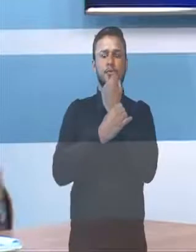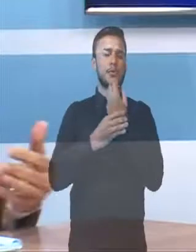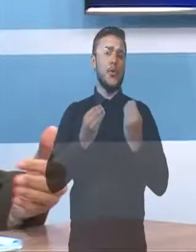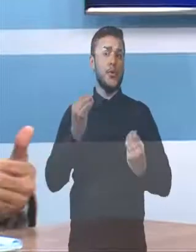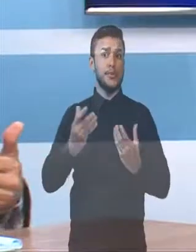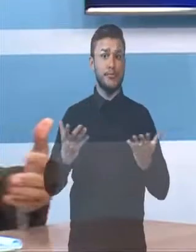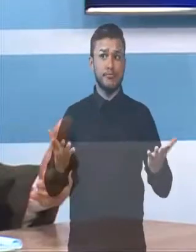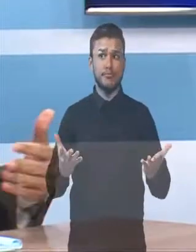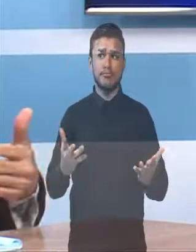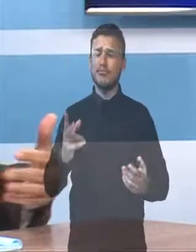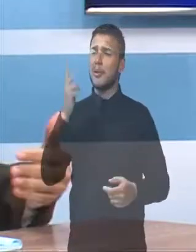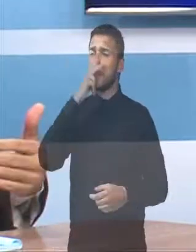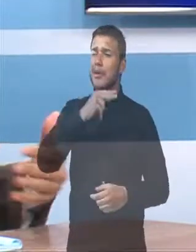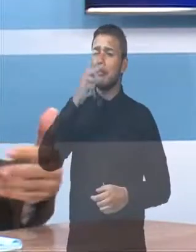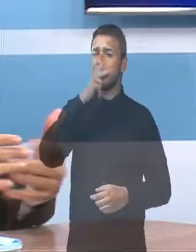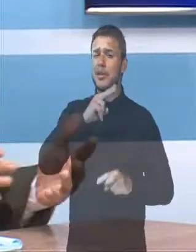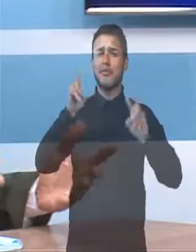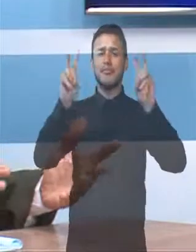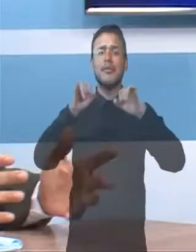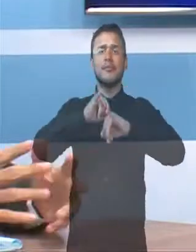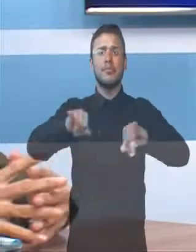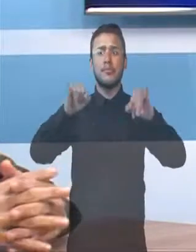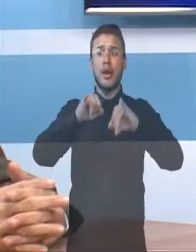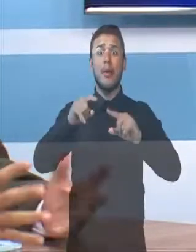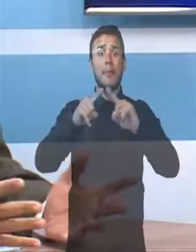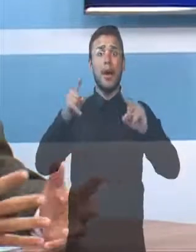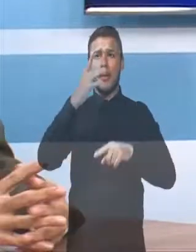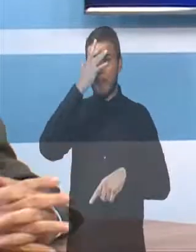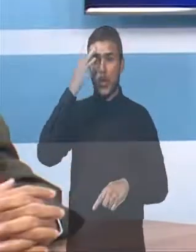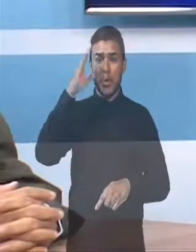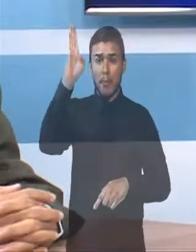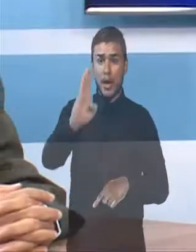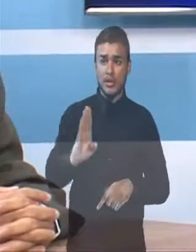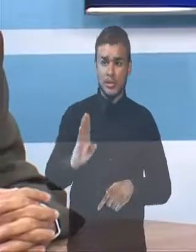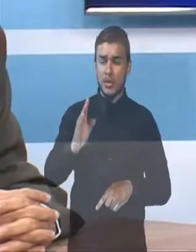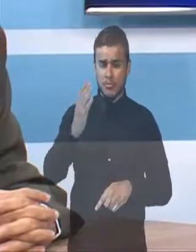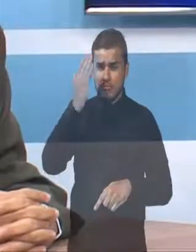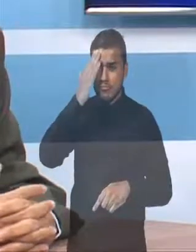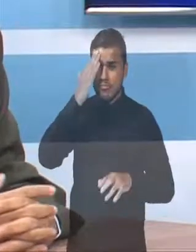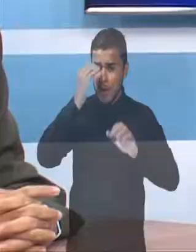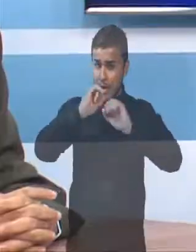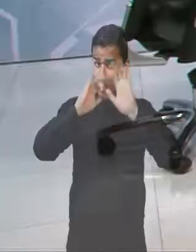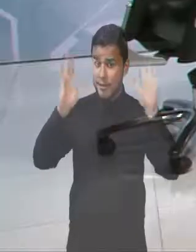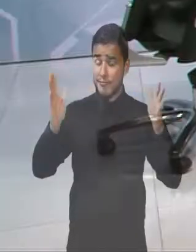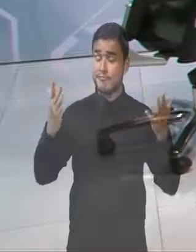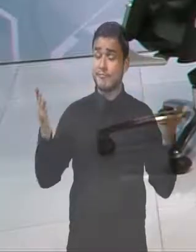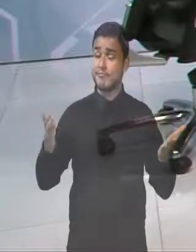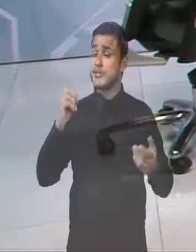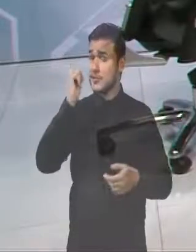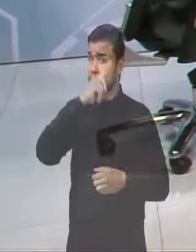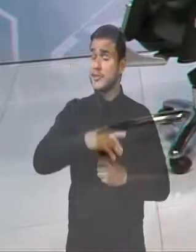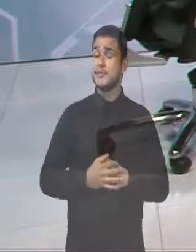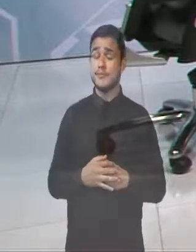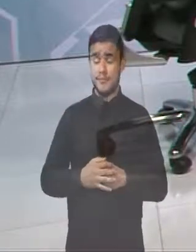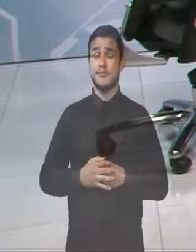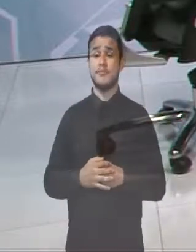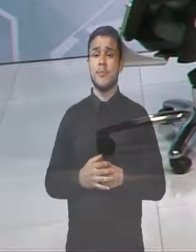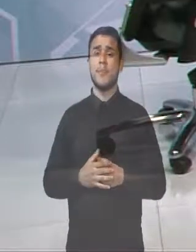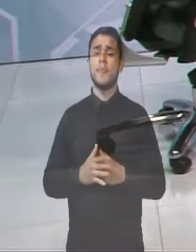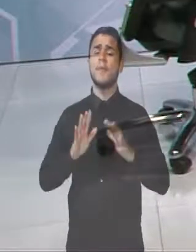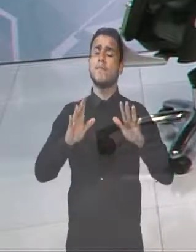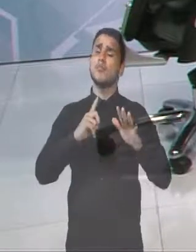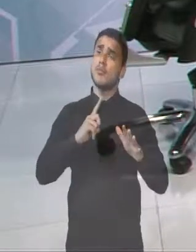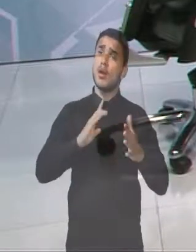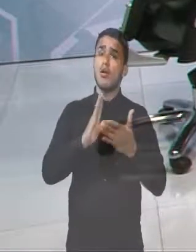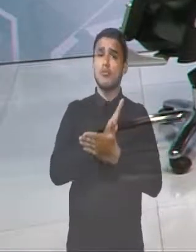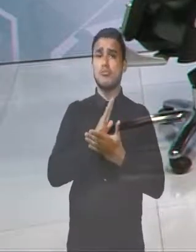seja uma questão do dia a dia, muito ligada a todo mundo. Né? É uma das ameaças. E tem uma terceira linha de raciocínio entre historiadores que diz,